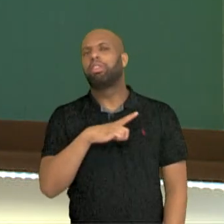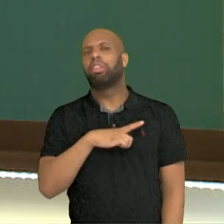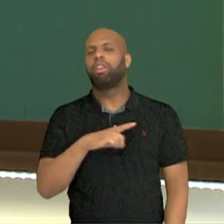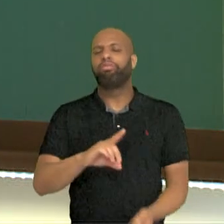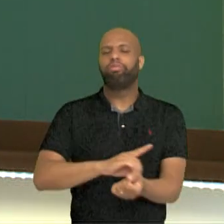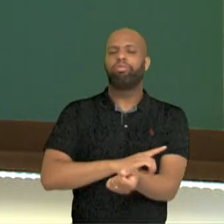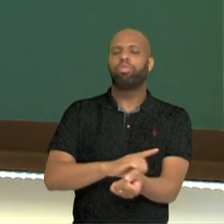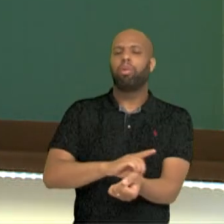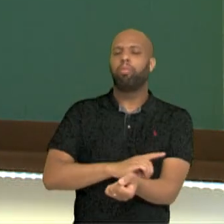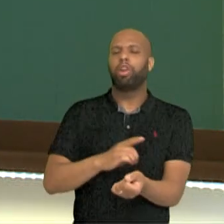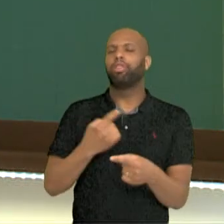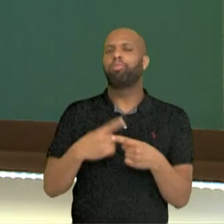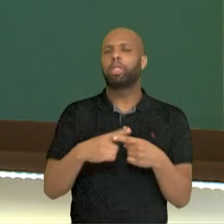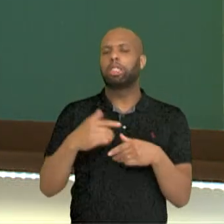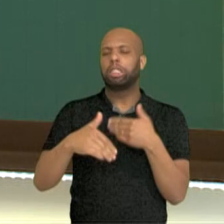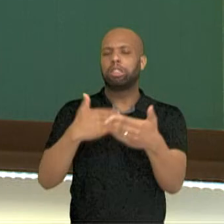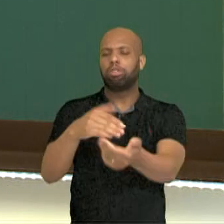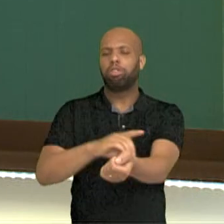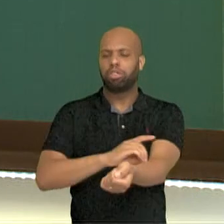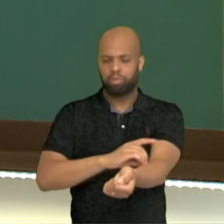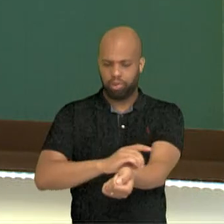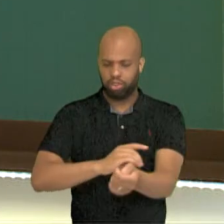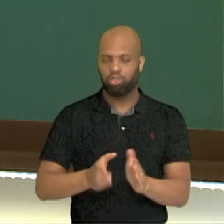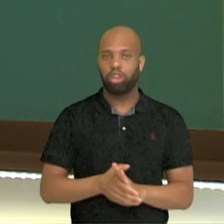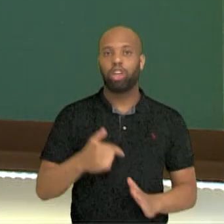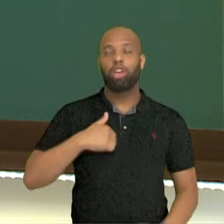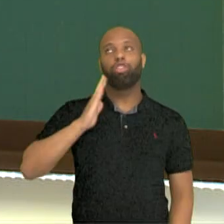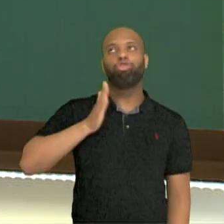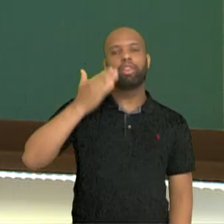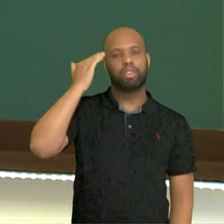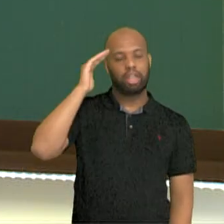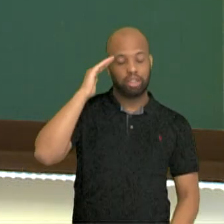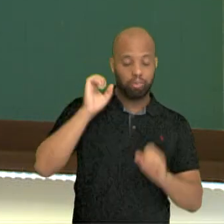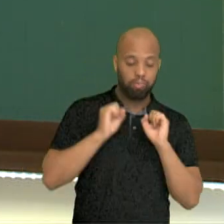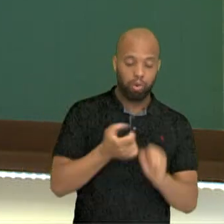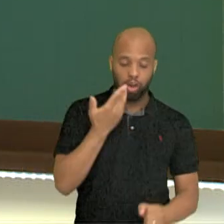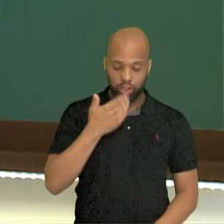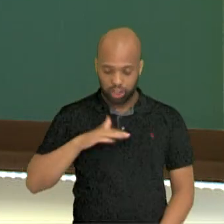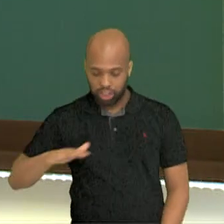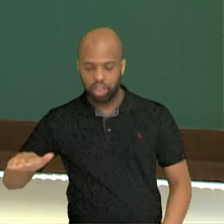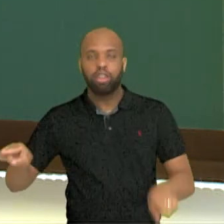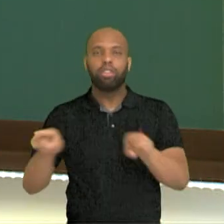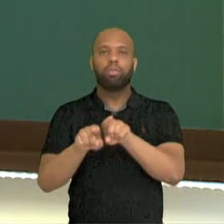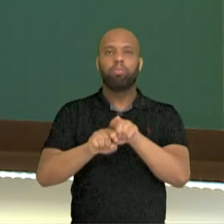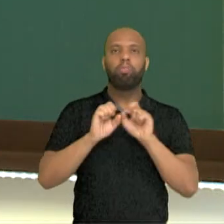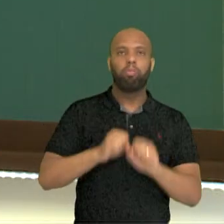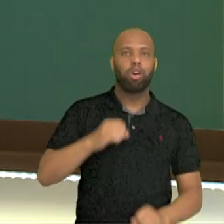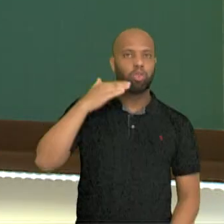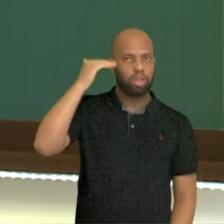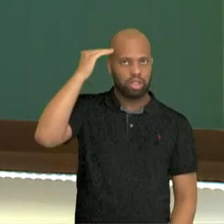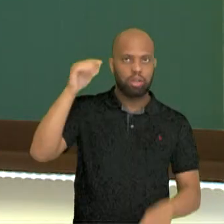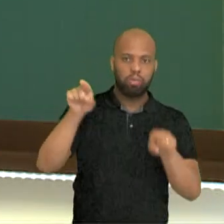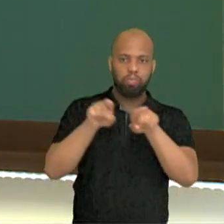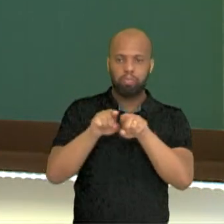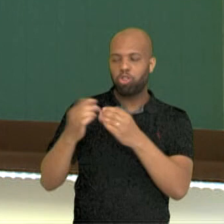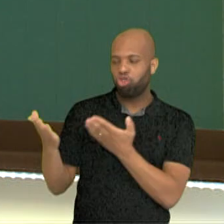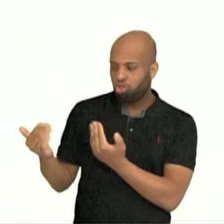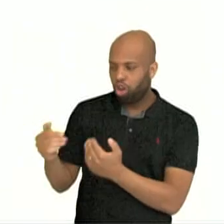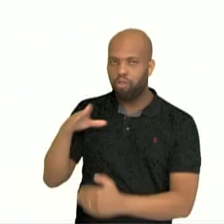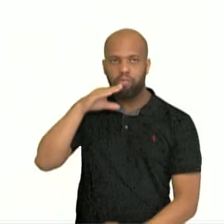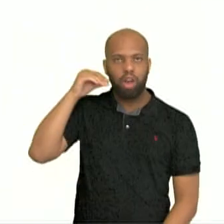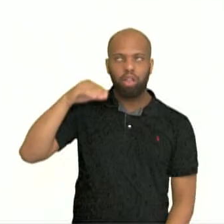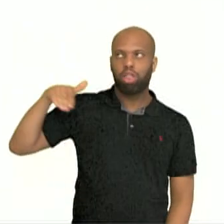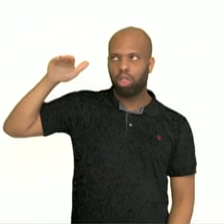professora? Tudo bem. Então, agora eu já entendi que pode ser em criança, pode ser em adolescente, pode ser em adulto e pode ser em idoso. Quais são as